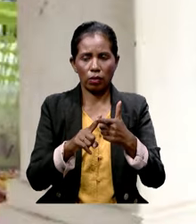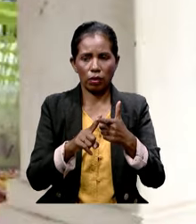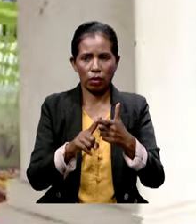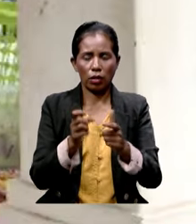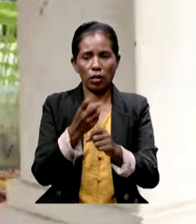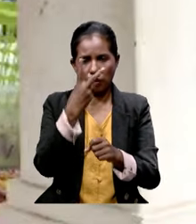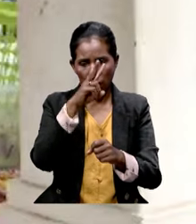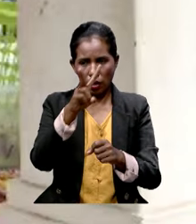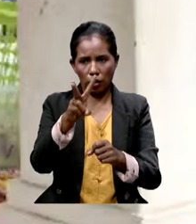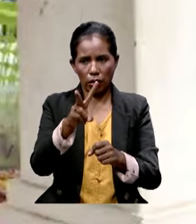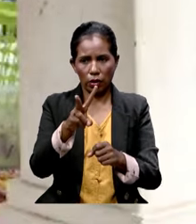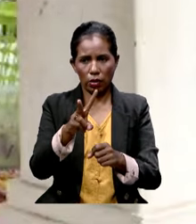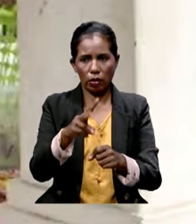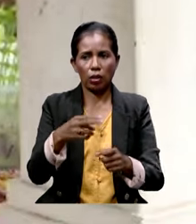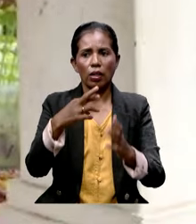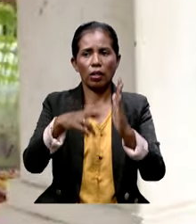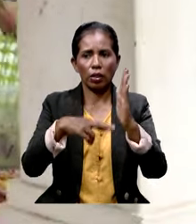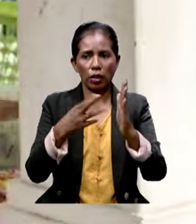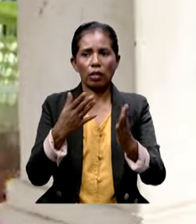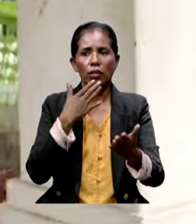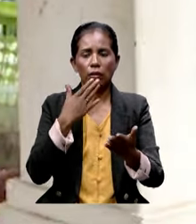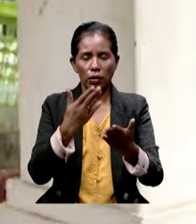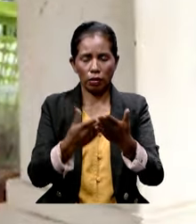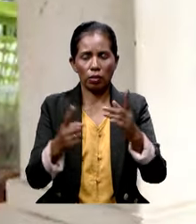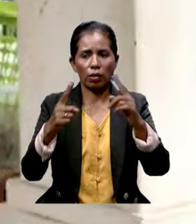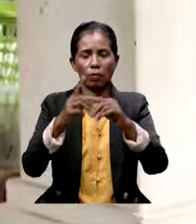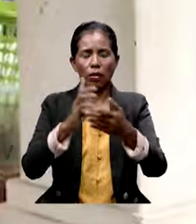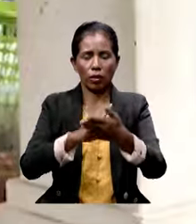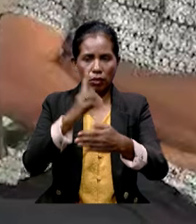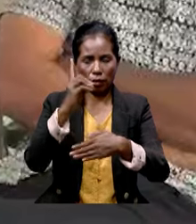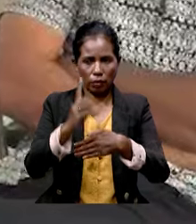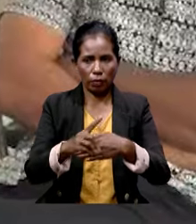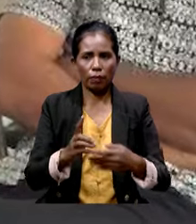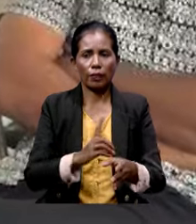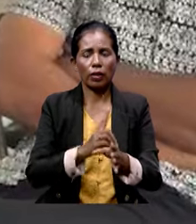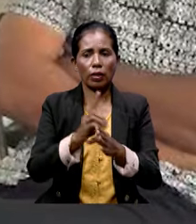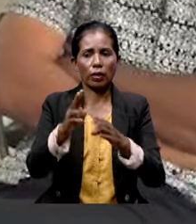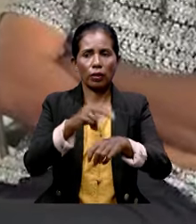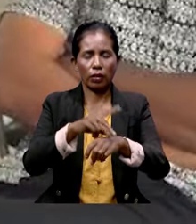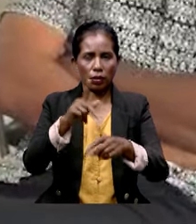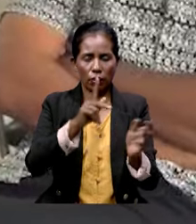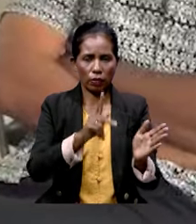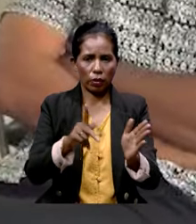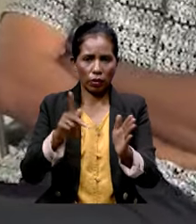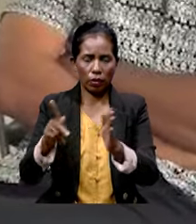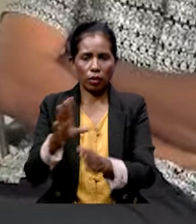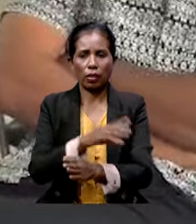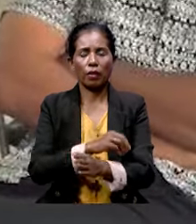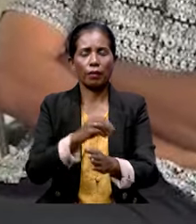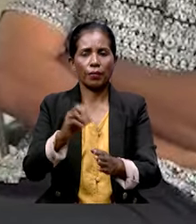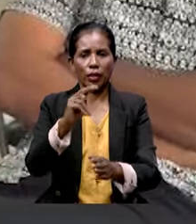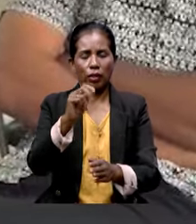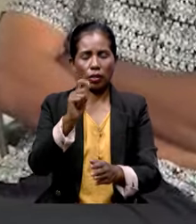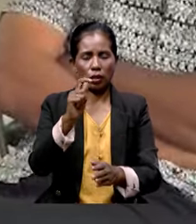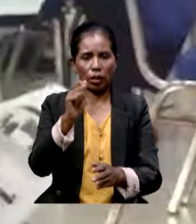atuhare mecanismo dia para desenvolvimento urbano. Diretora Nacional Planeamento Urbano, Grecia Natalia Lopes